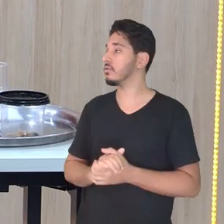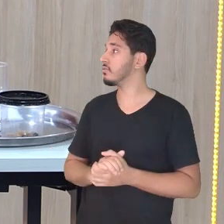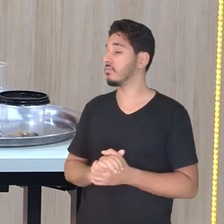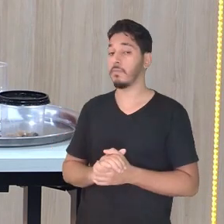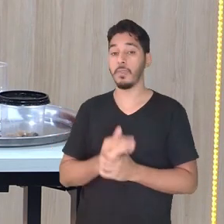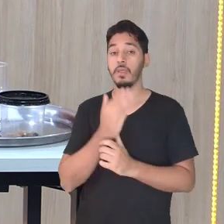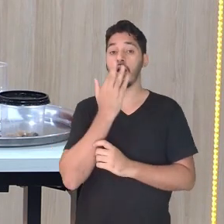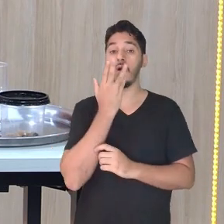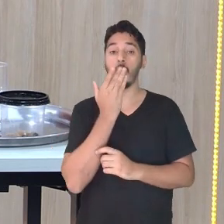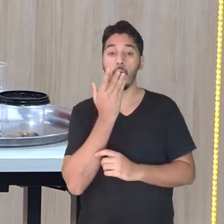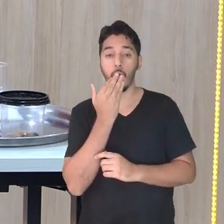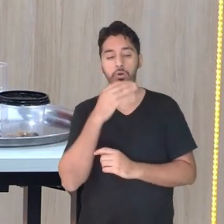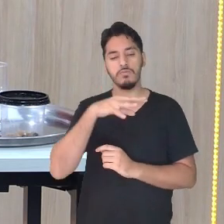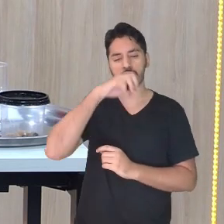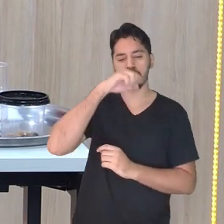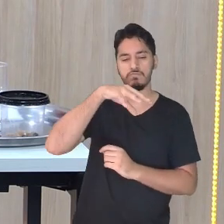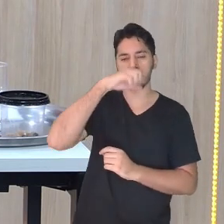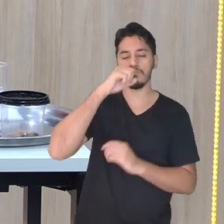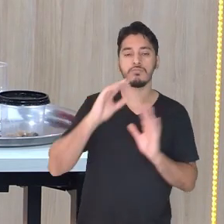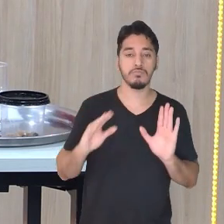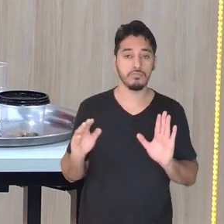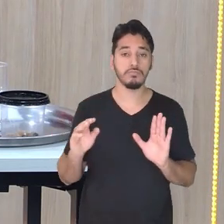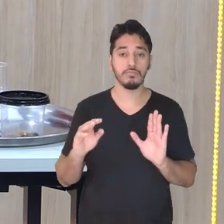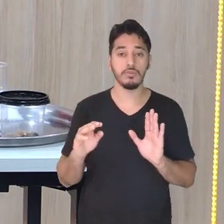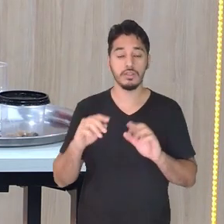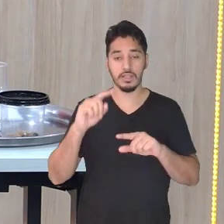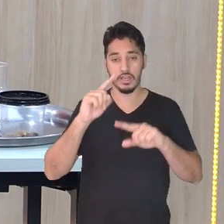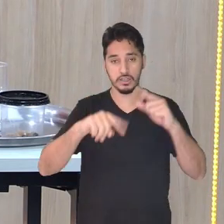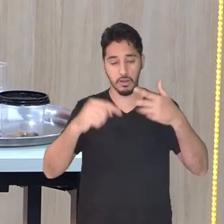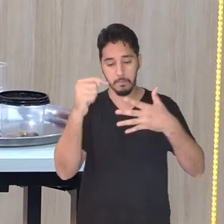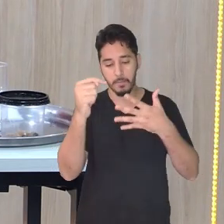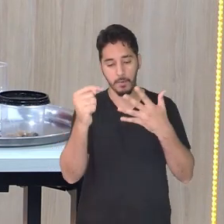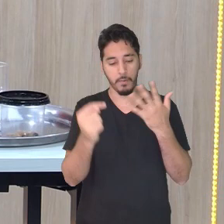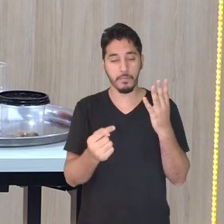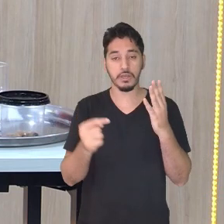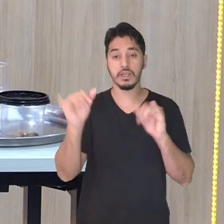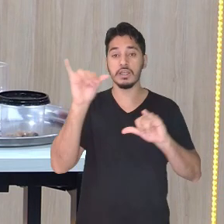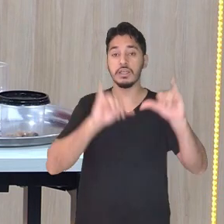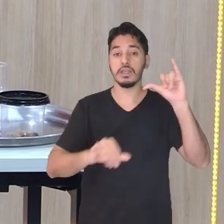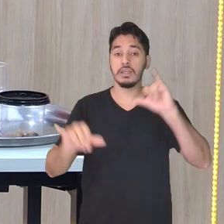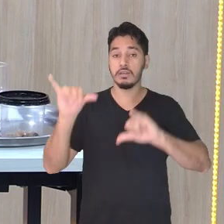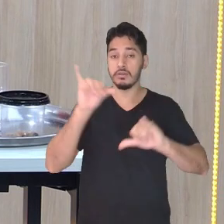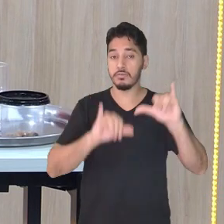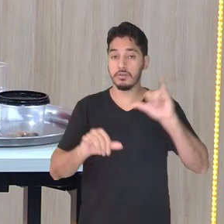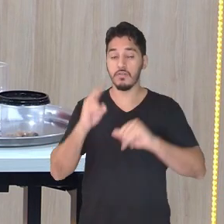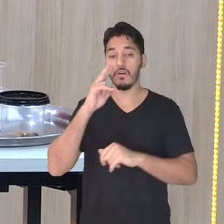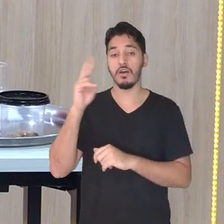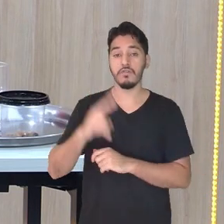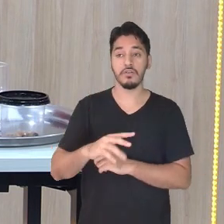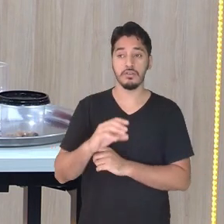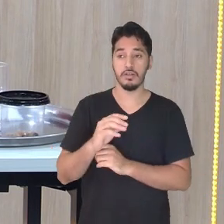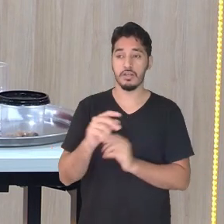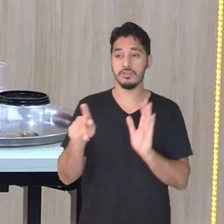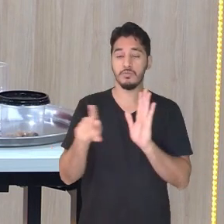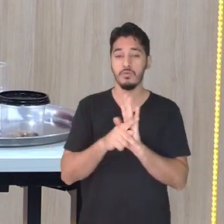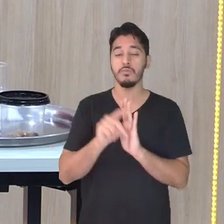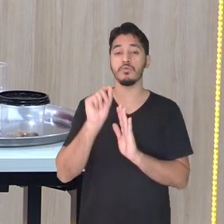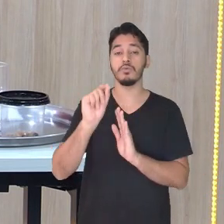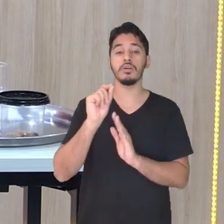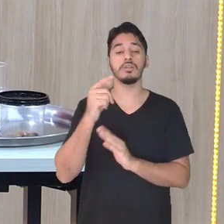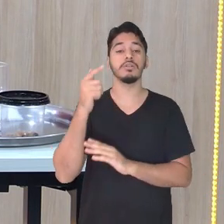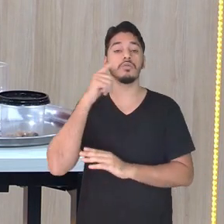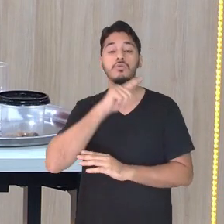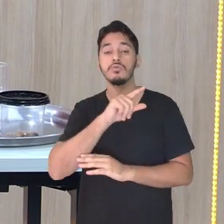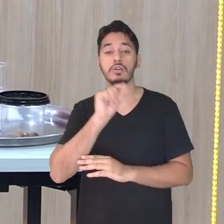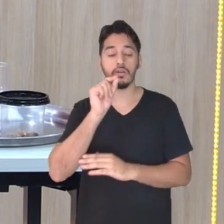cor e odor. Então, nas propriedades químicas, a gente vai ver as propriedades organolépticas. São aquelas que a gente